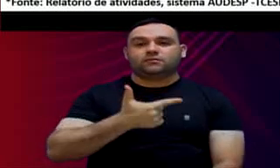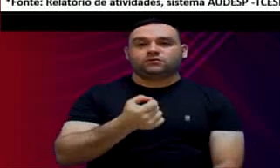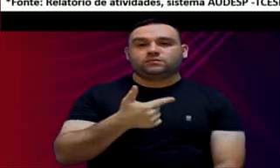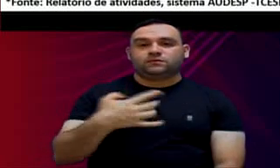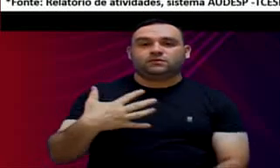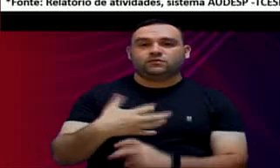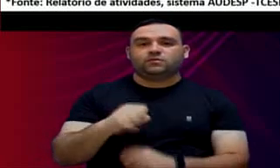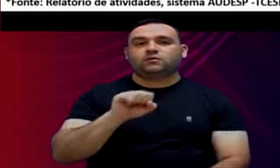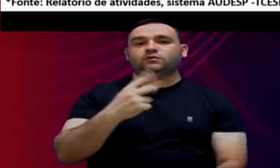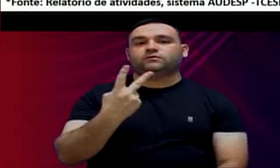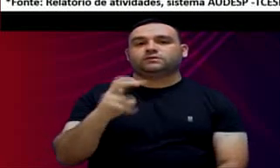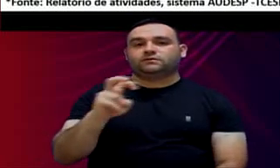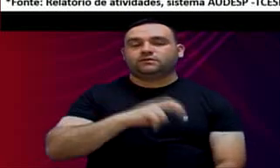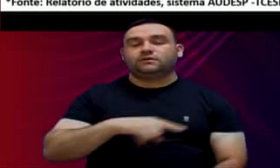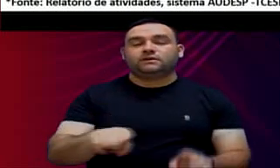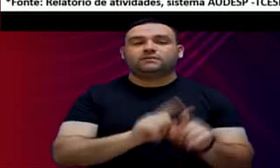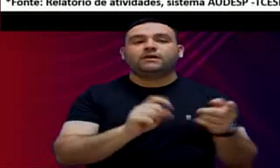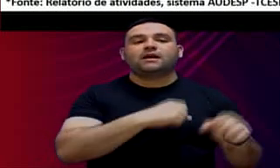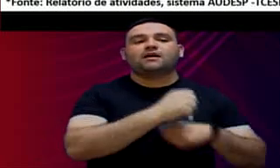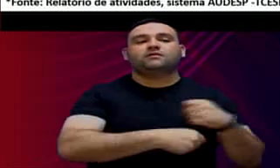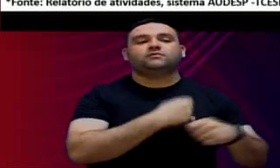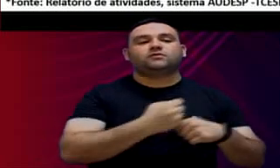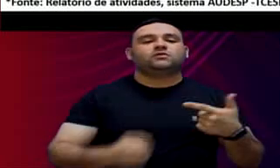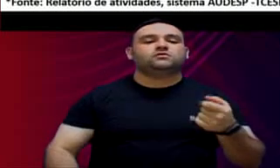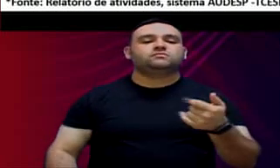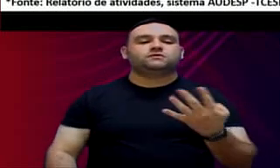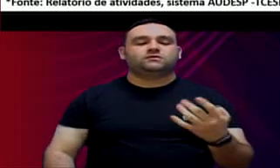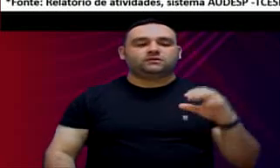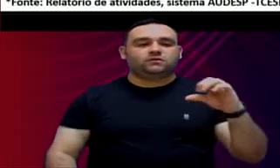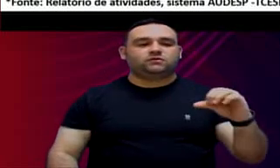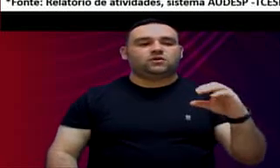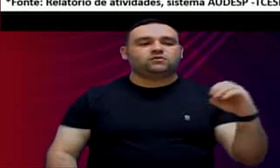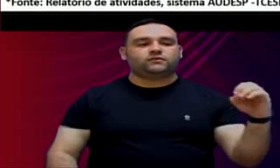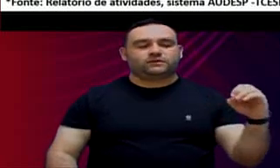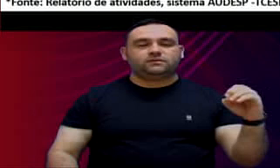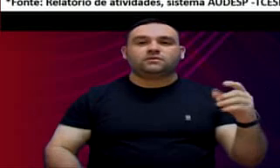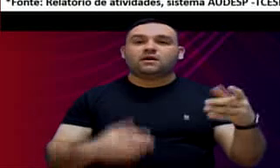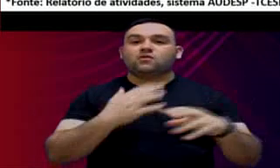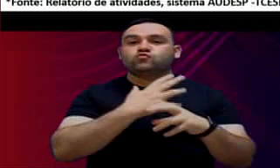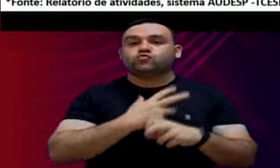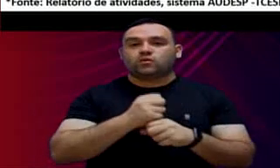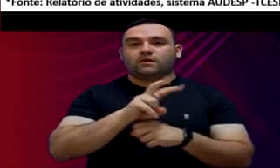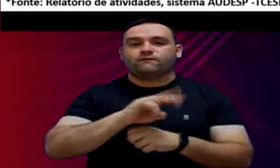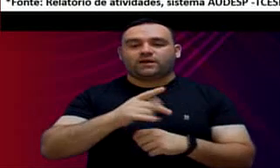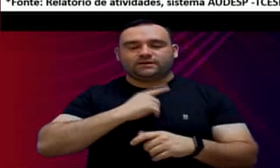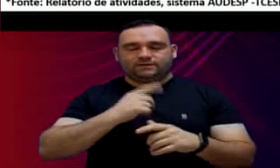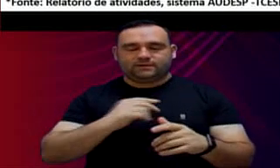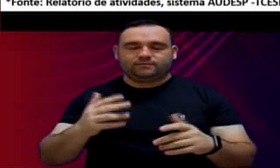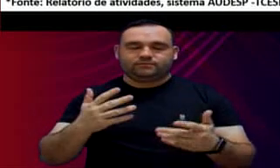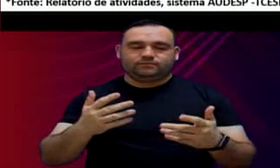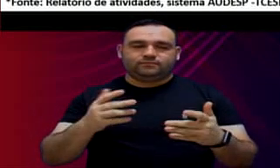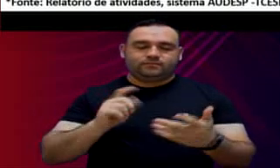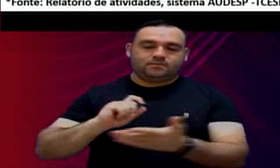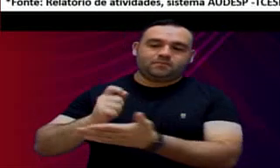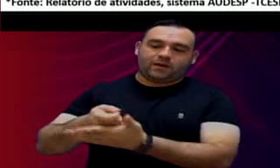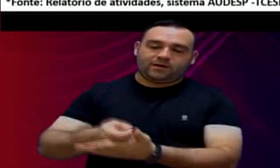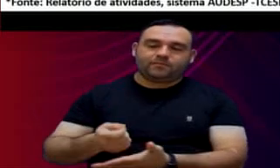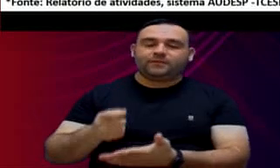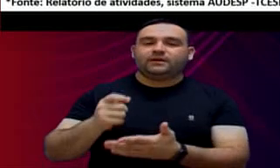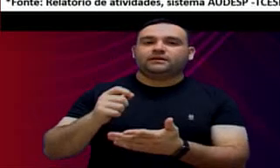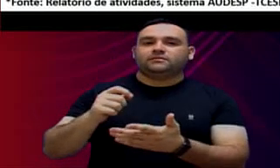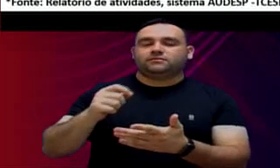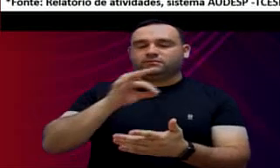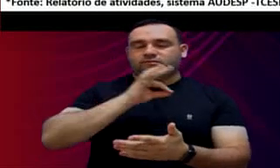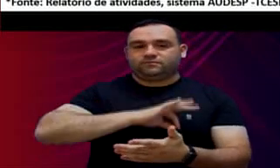2022 825 índice para 2024 900 o que totalizará entre pagamentos inativos